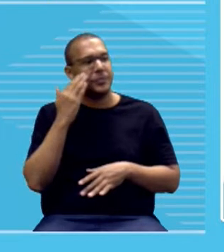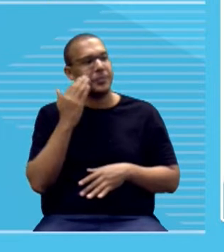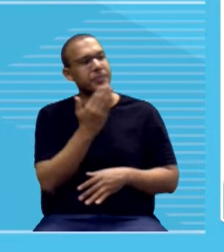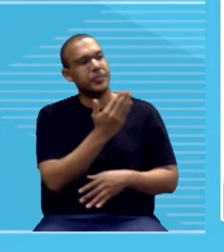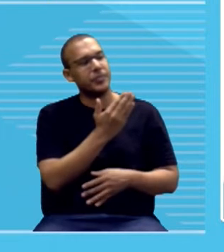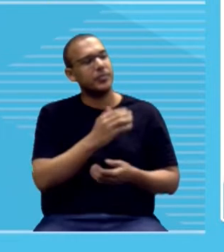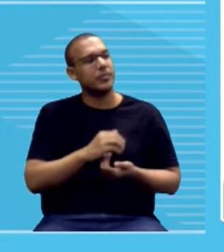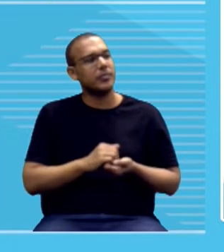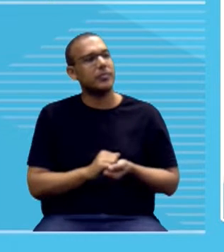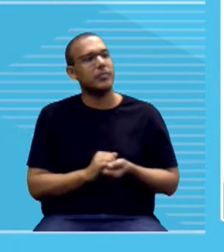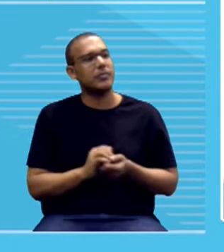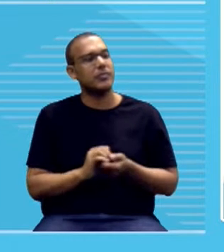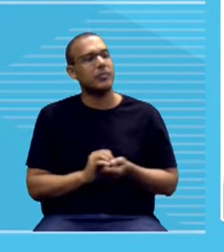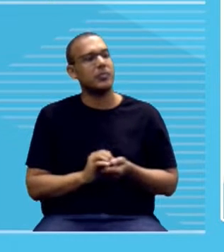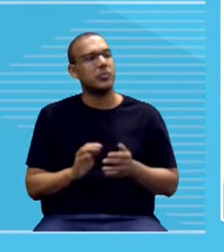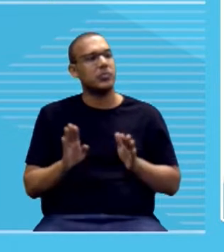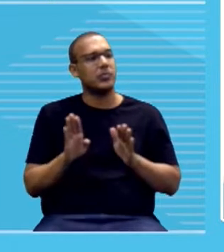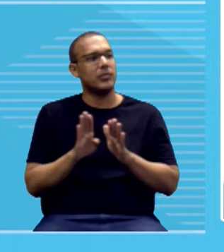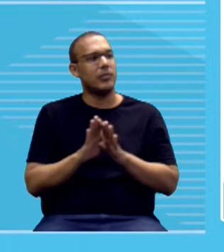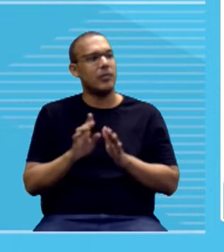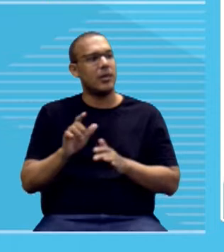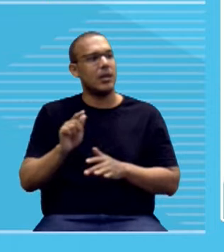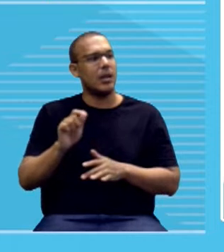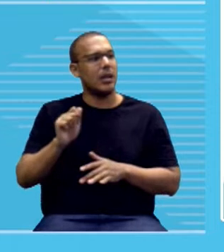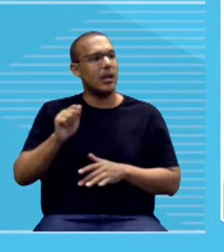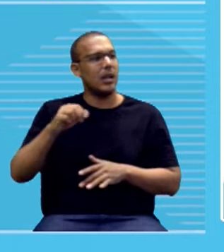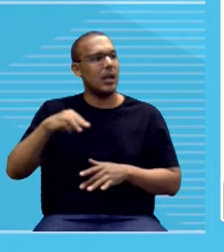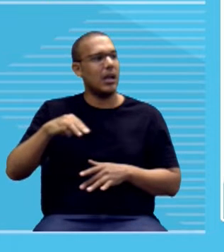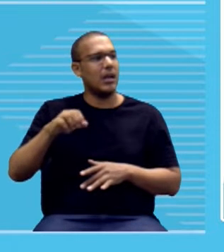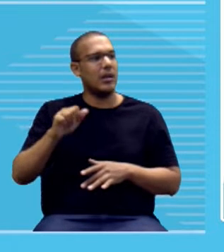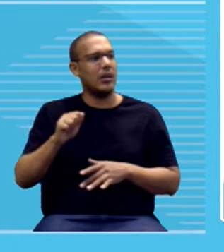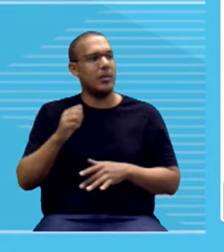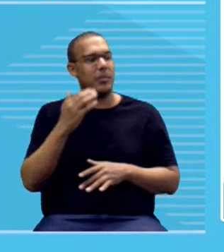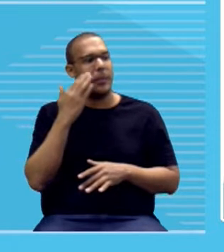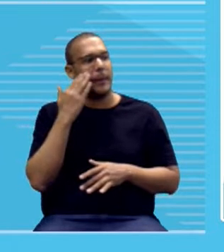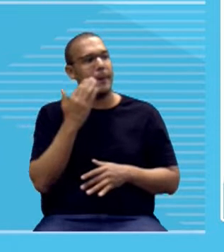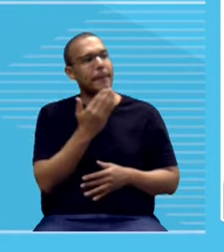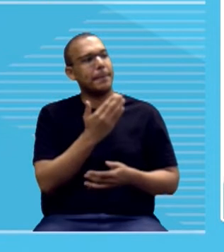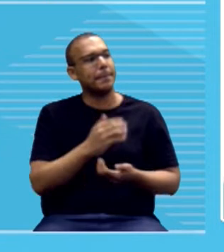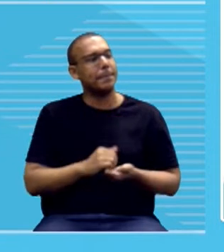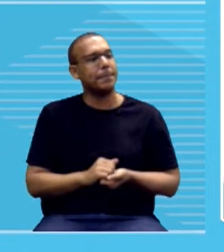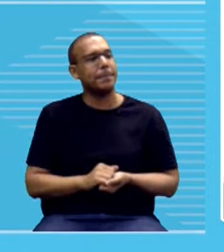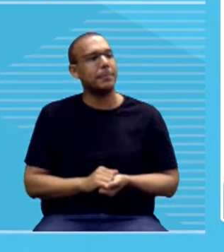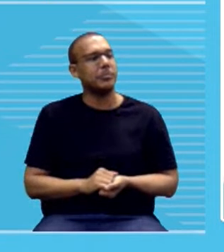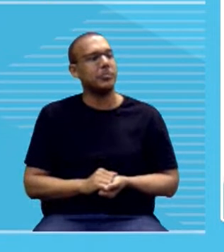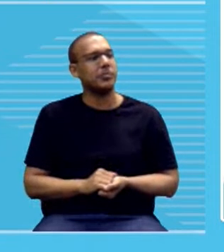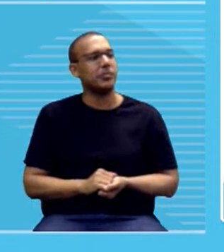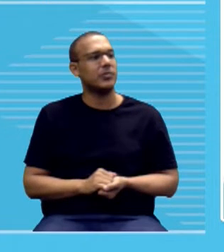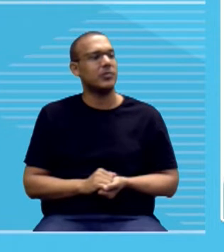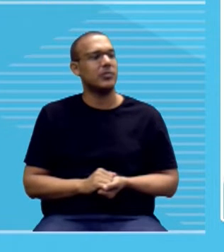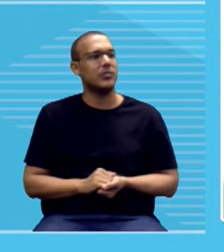E radiação gama, 0 e 0, justamente porque é a parte mais energética que tem. Ok?